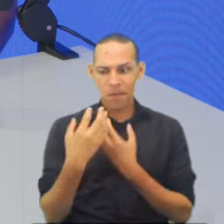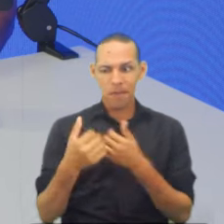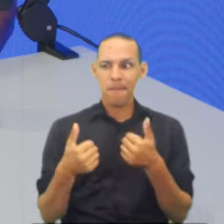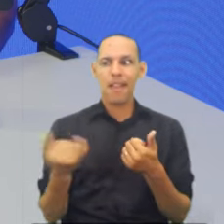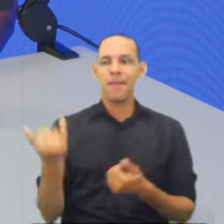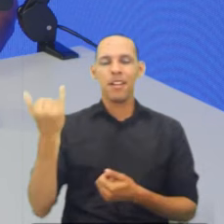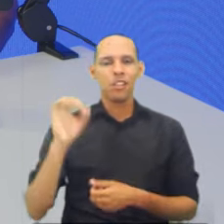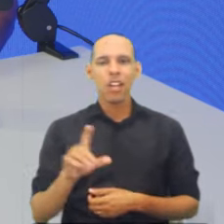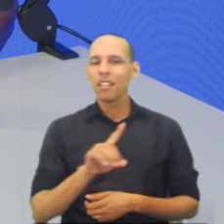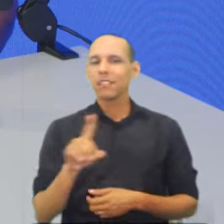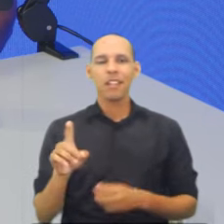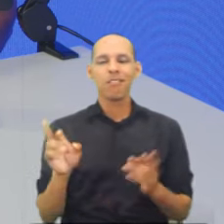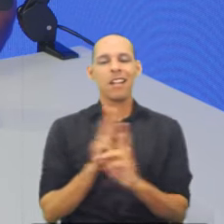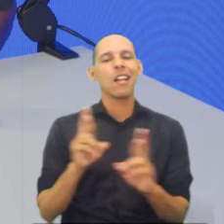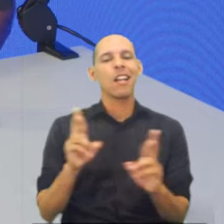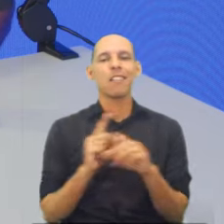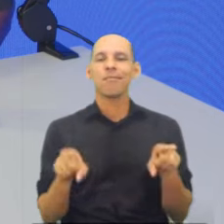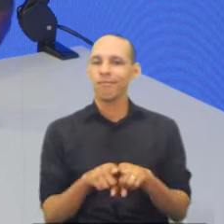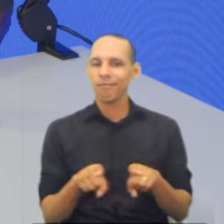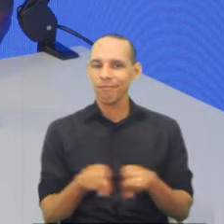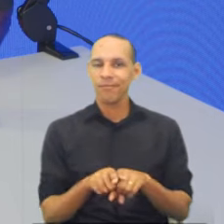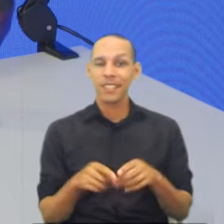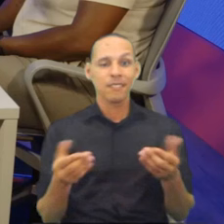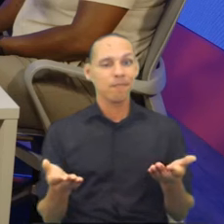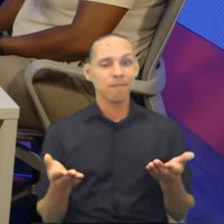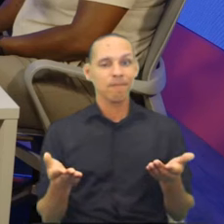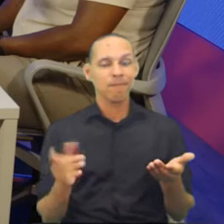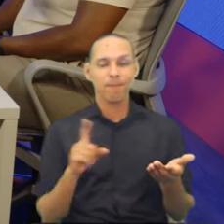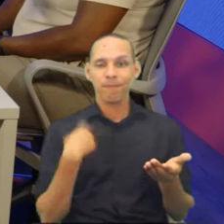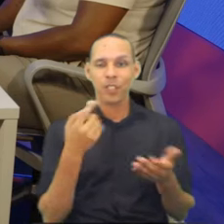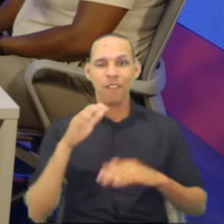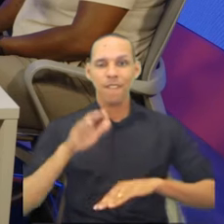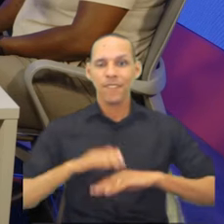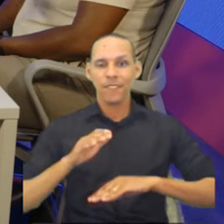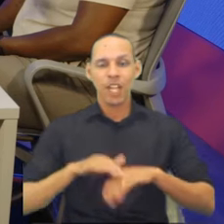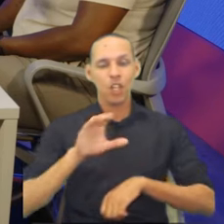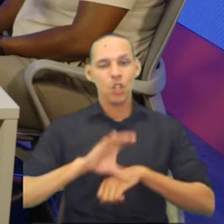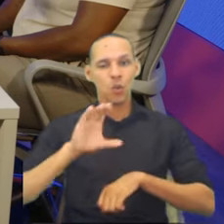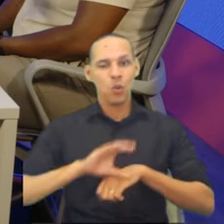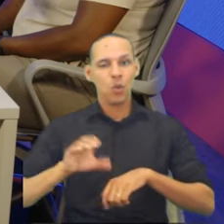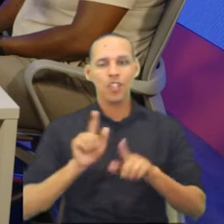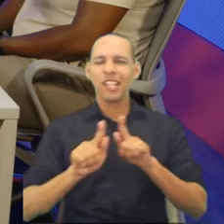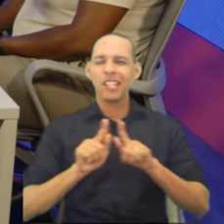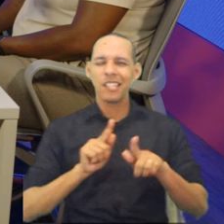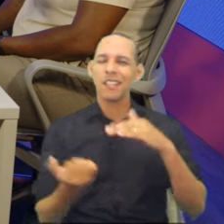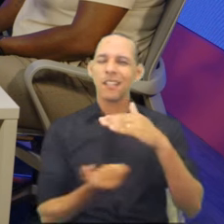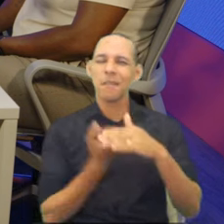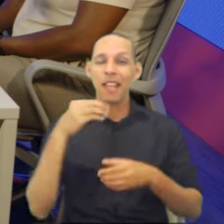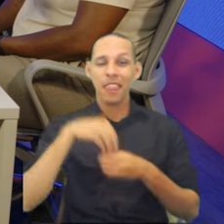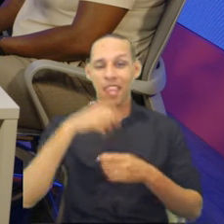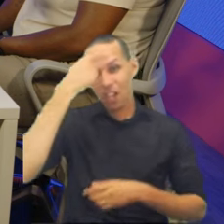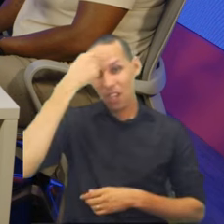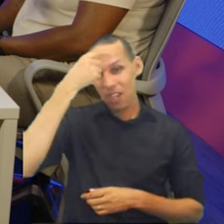é importante as relações que eu fiz naquele curso são importantes Então se a gente vai fazer um curso de gestão de empresas